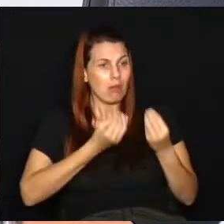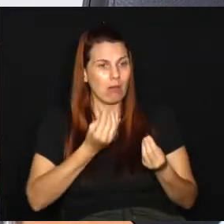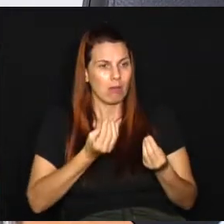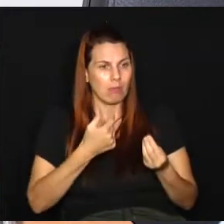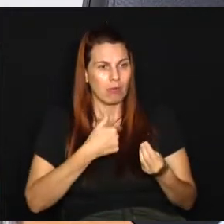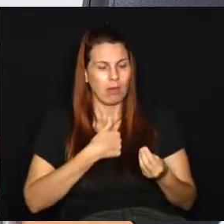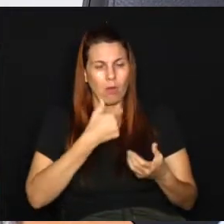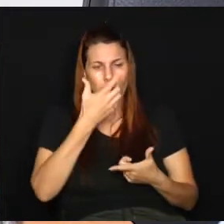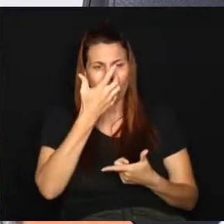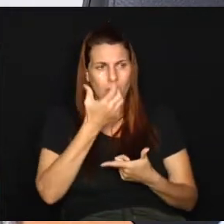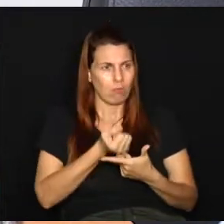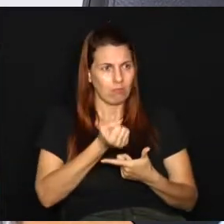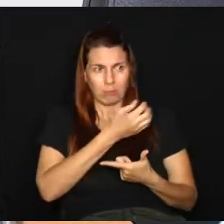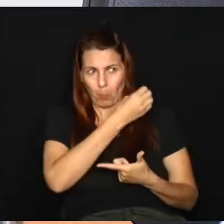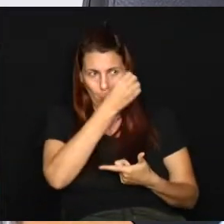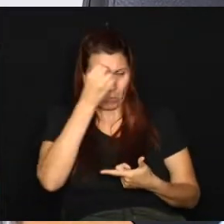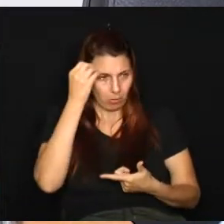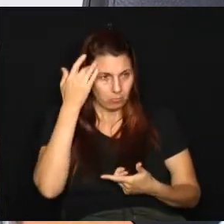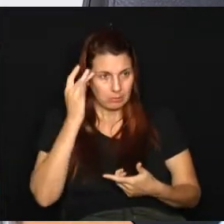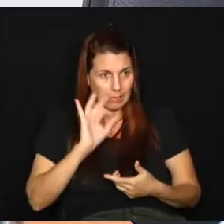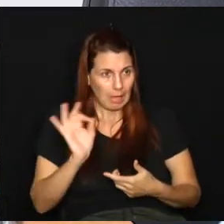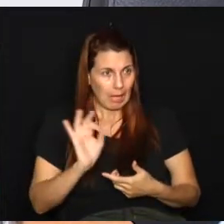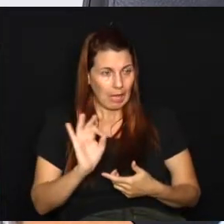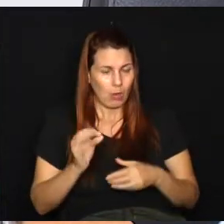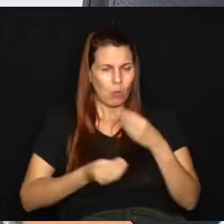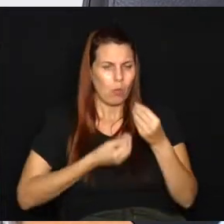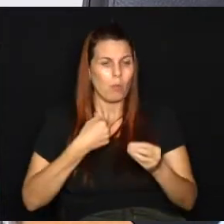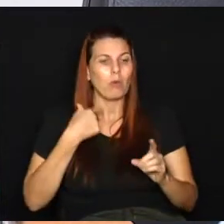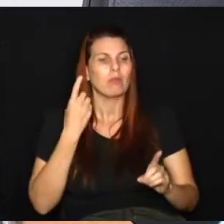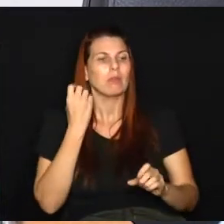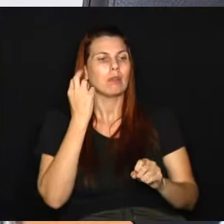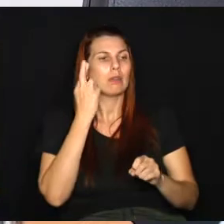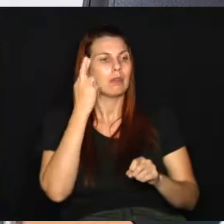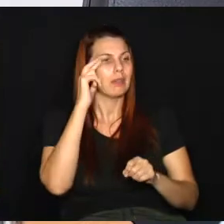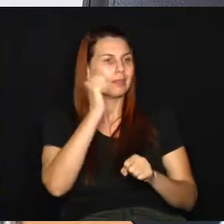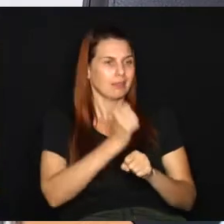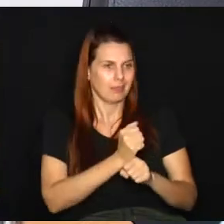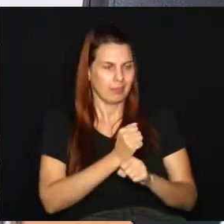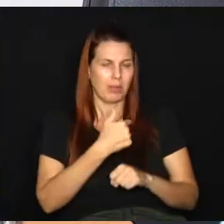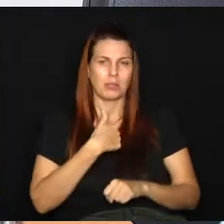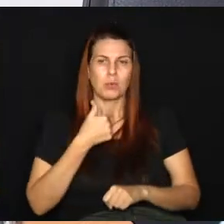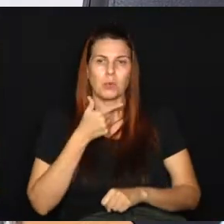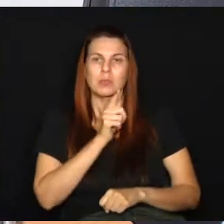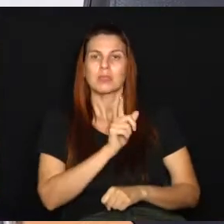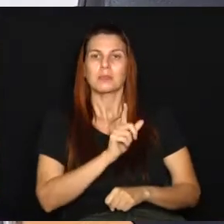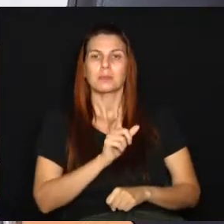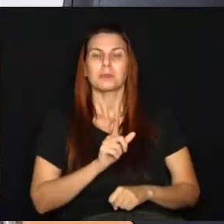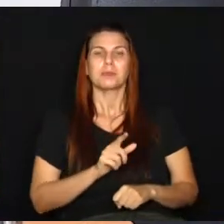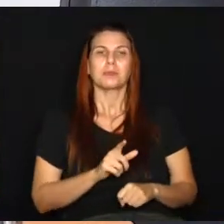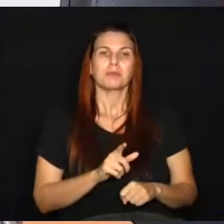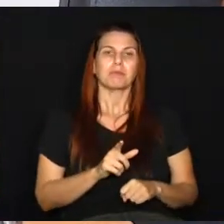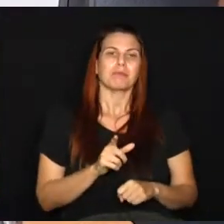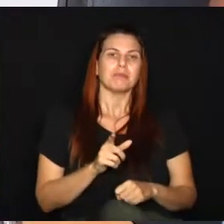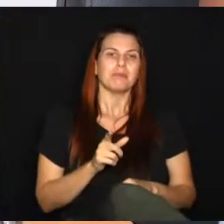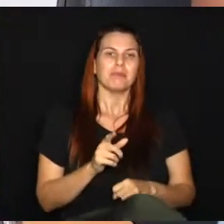analfabeta da roça, ia se tornar líder, né? Nunca esperei, me tornei. Mas eu não esperei por